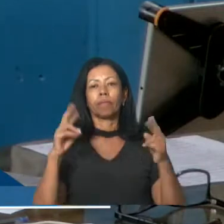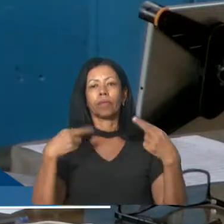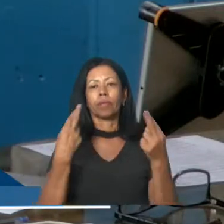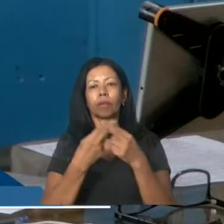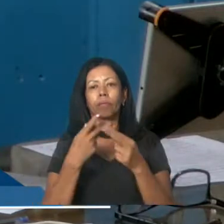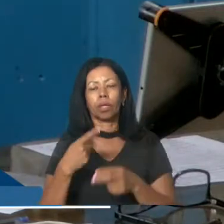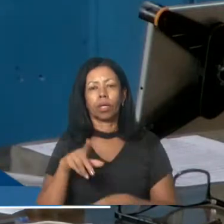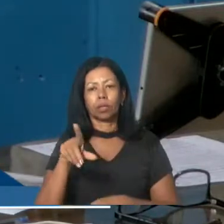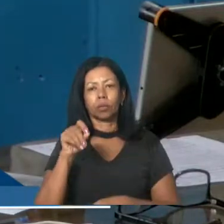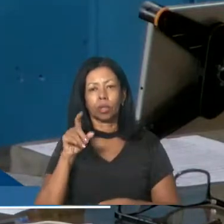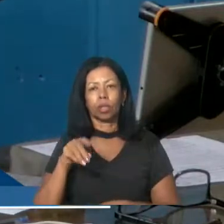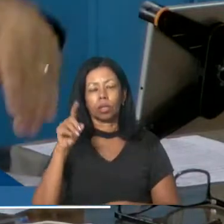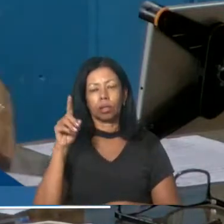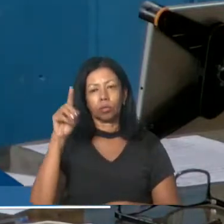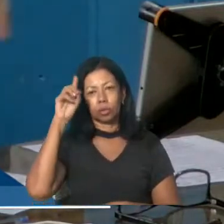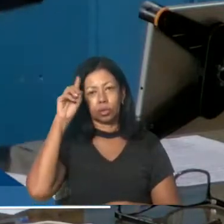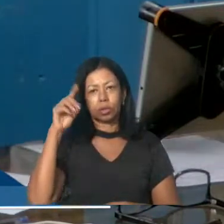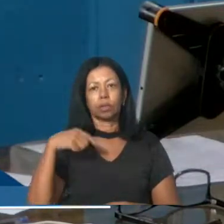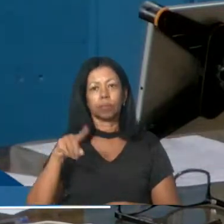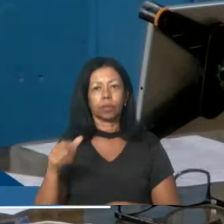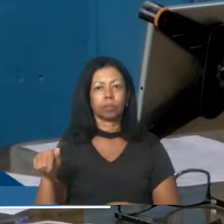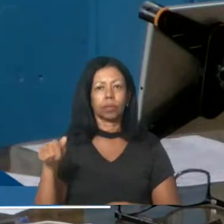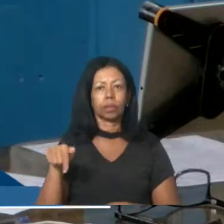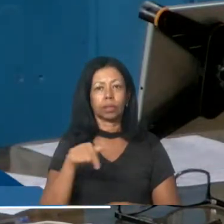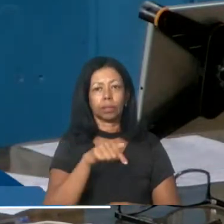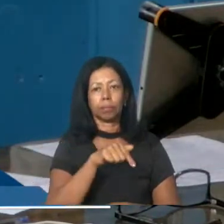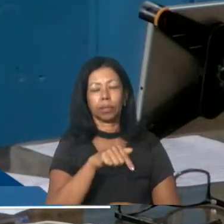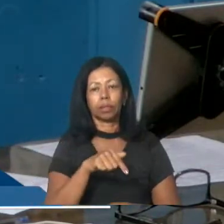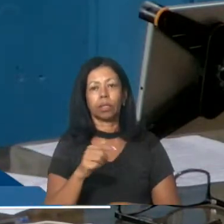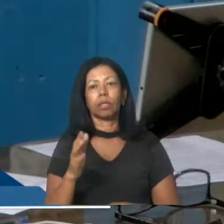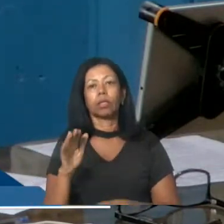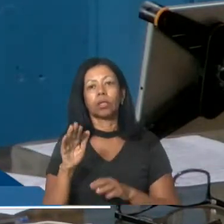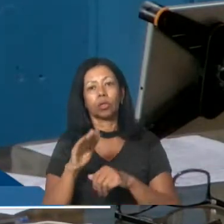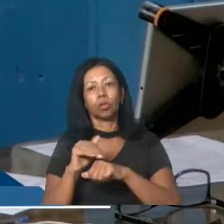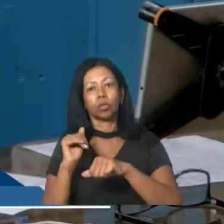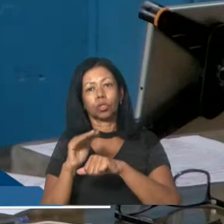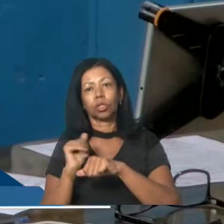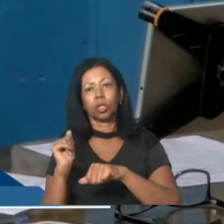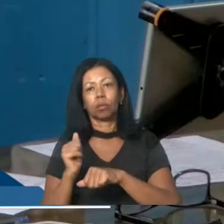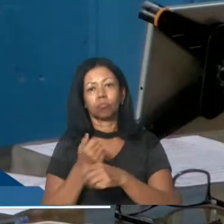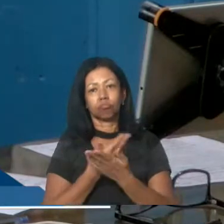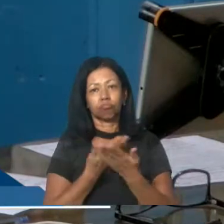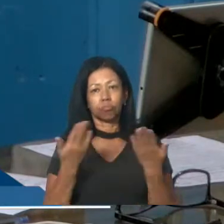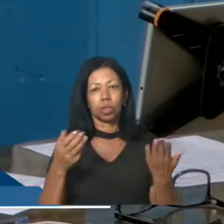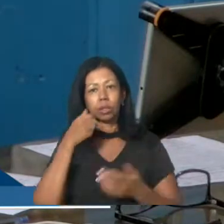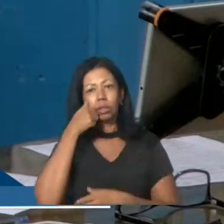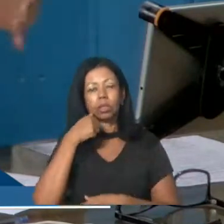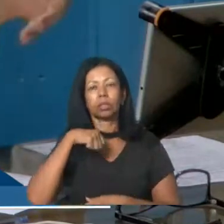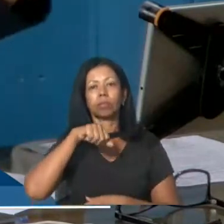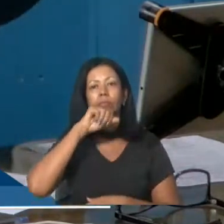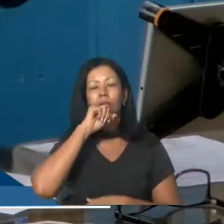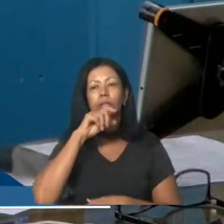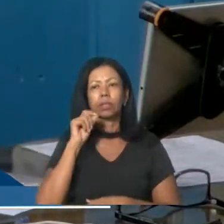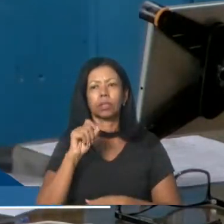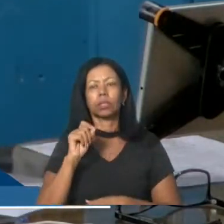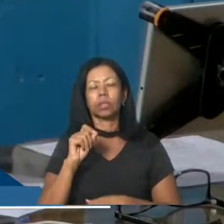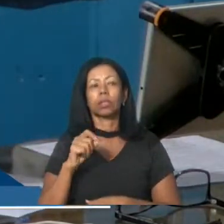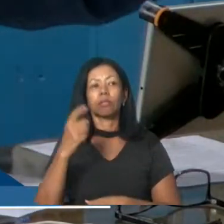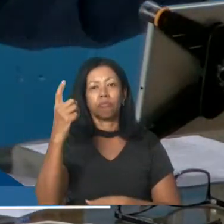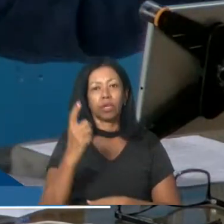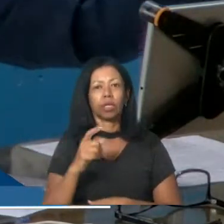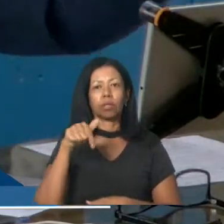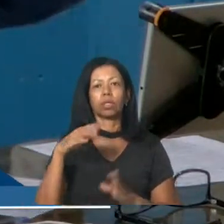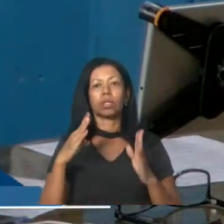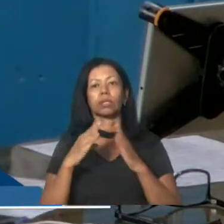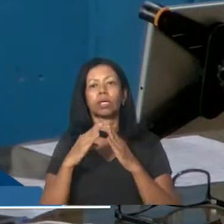gente definir a data da semana que vem. E eu peço, convido todas essas mães, e que vocês mobilizem mães, e que encham essa